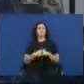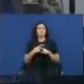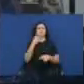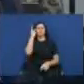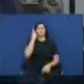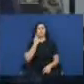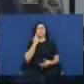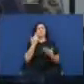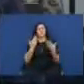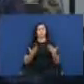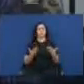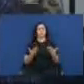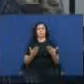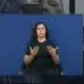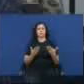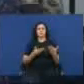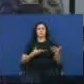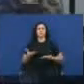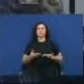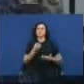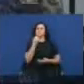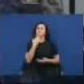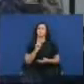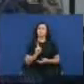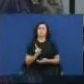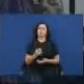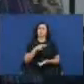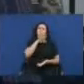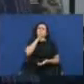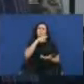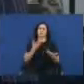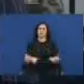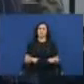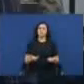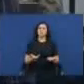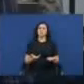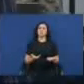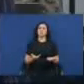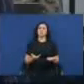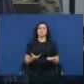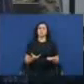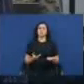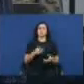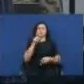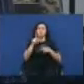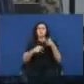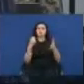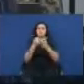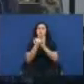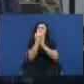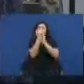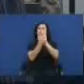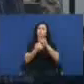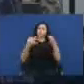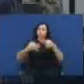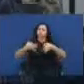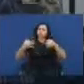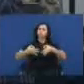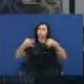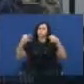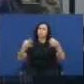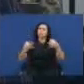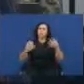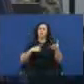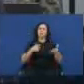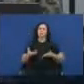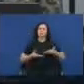pela vergonha de um serviço ineficiente prestado à nossa população. O cidadão comum paga o imposto em dia, principalmente os mais pobres, e